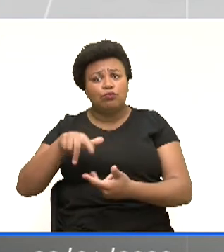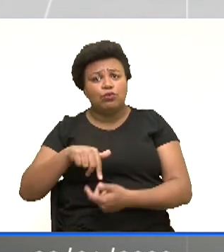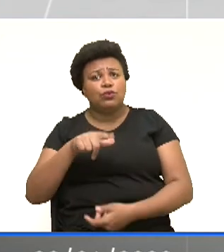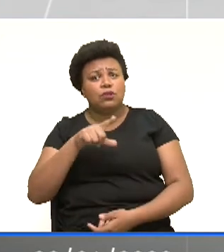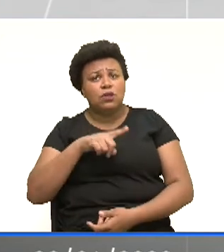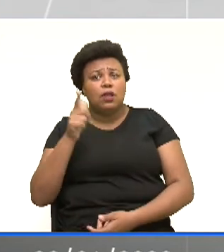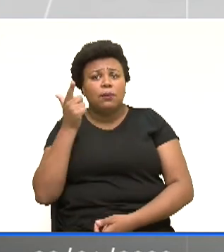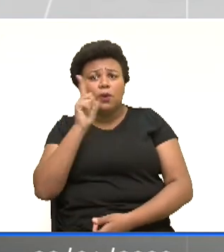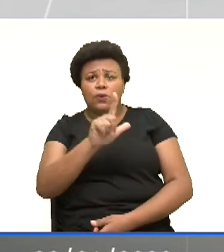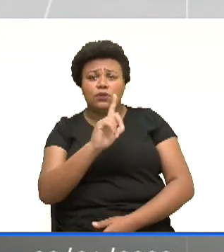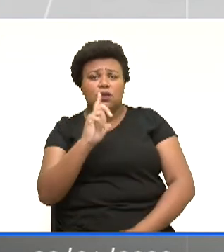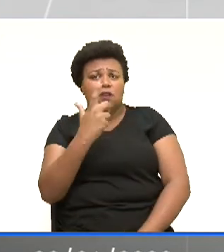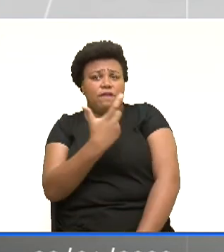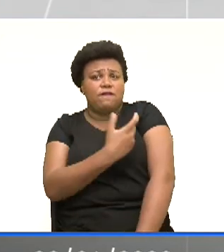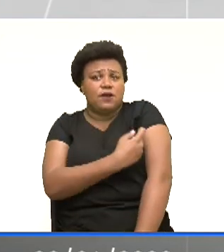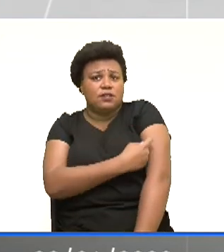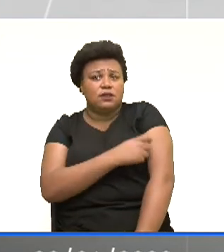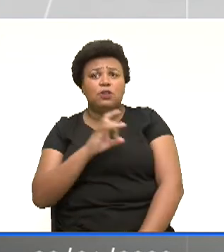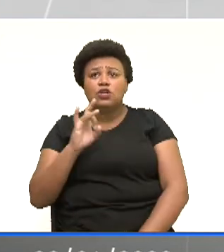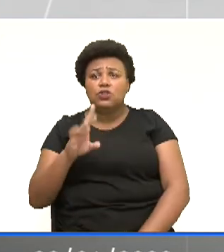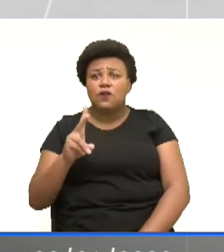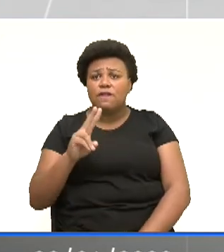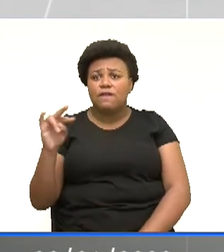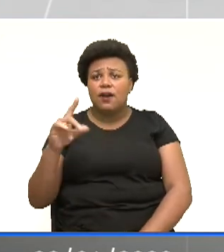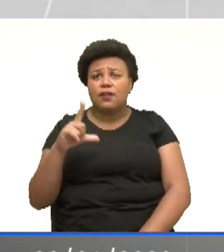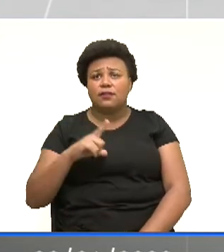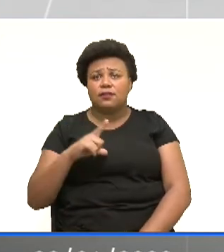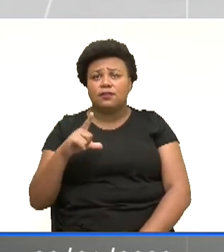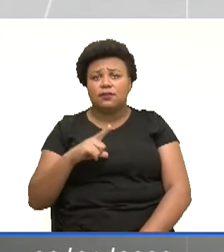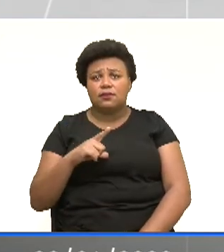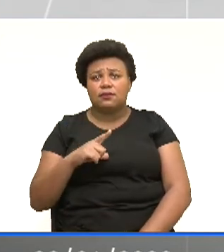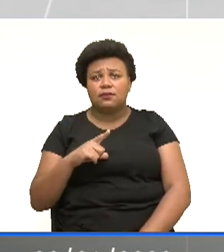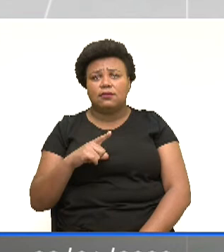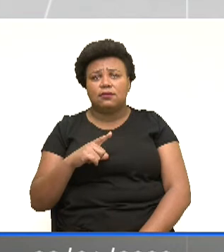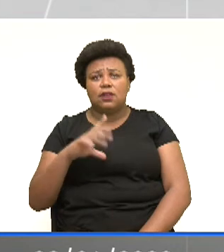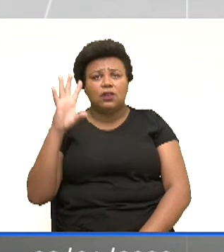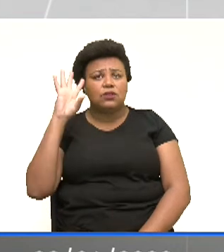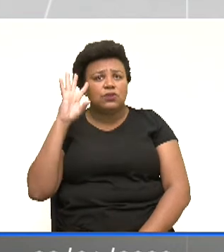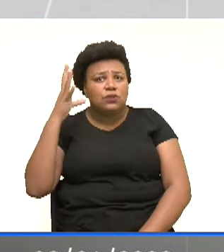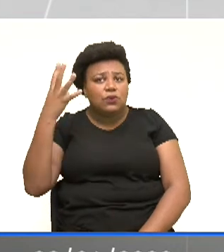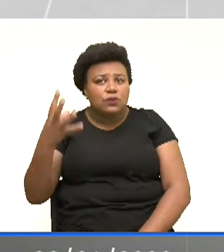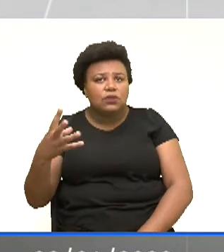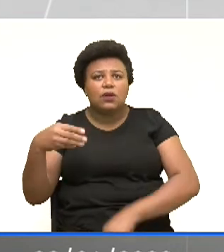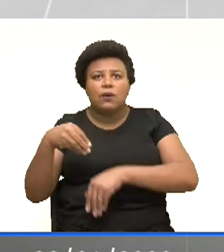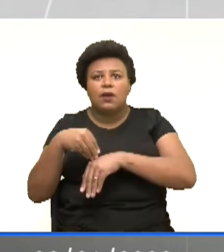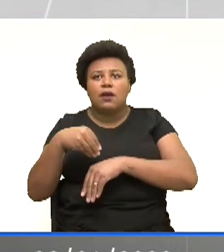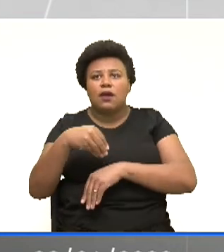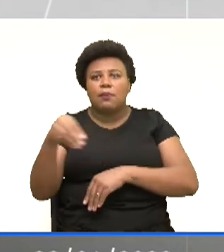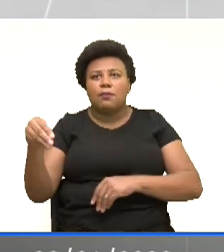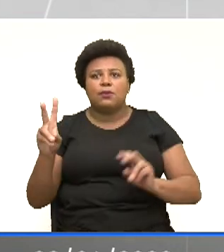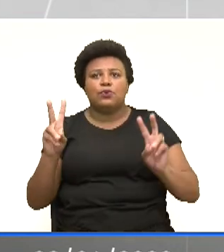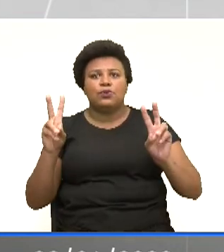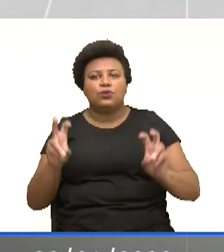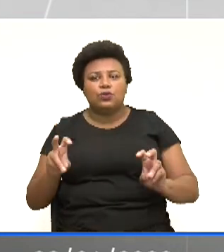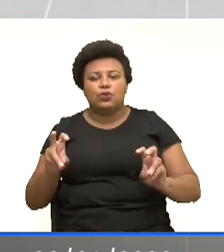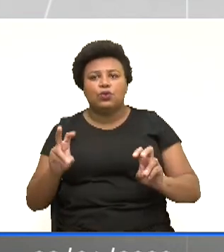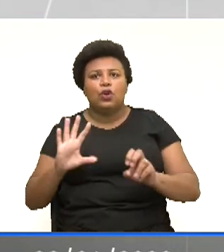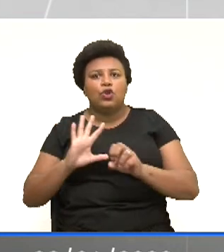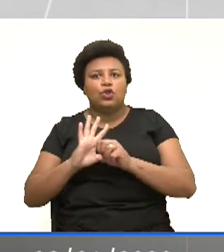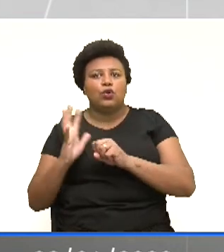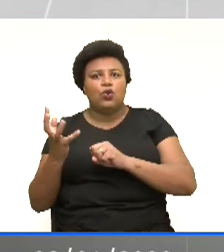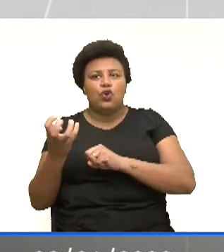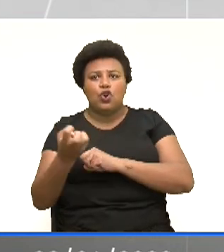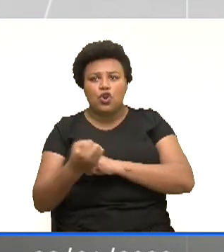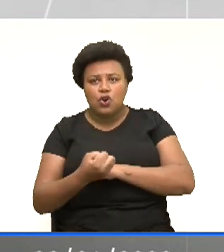uma vacina, nós só teremos a solução, o encaminhamento da questão do corona a partir de um